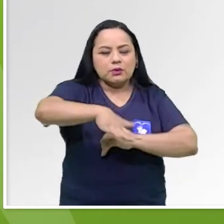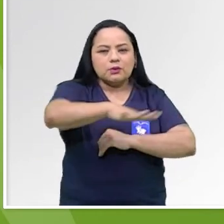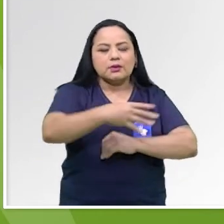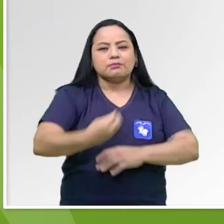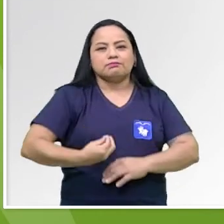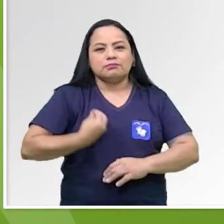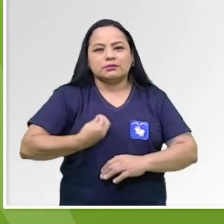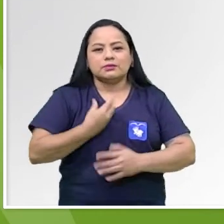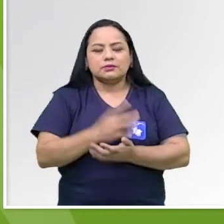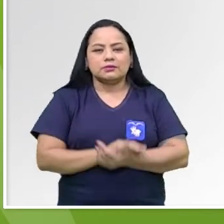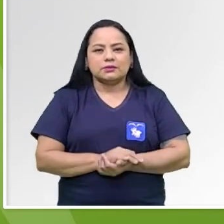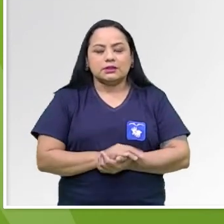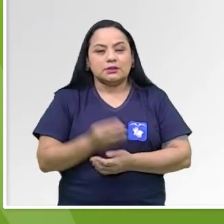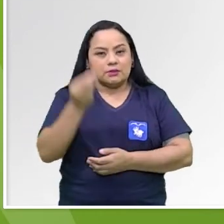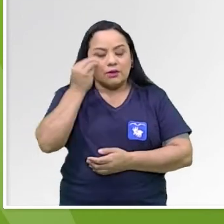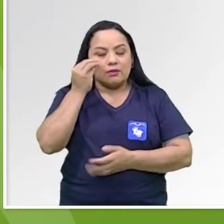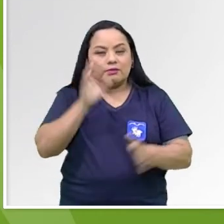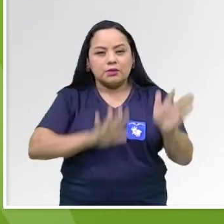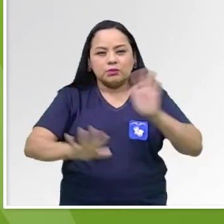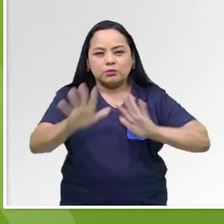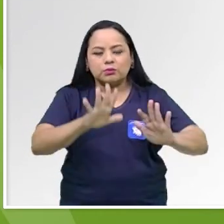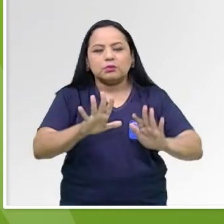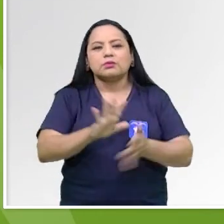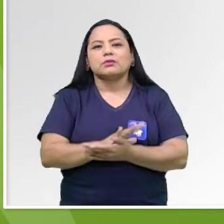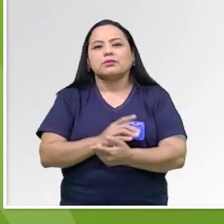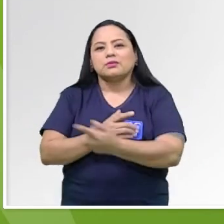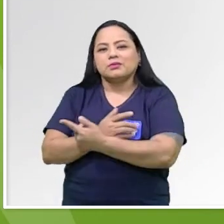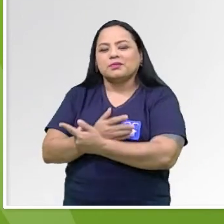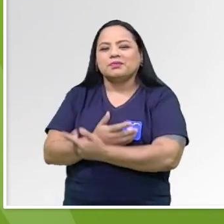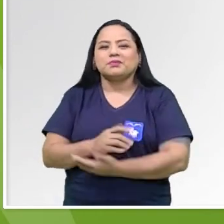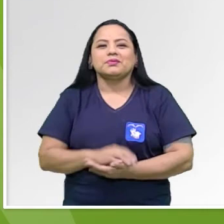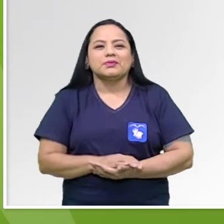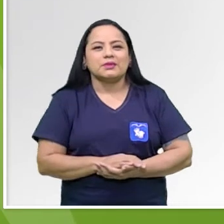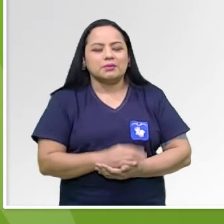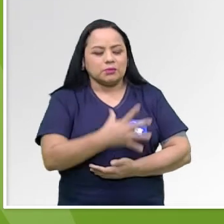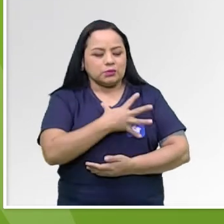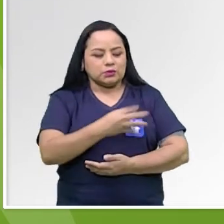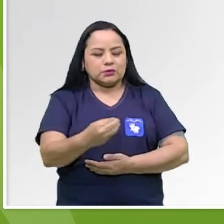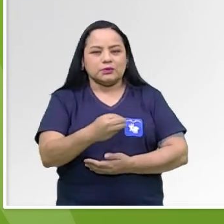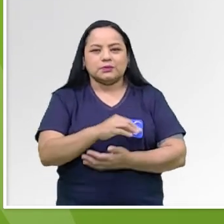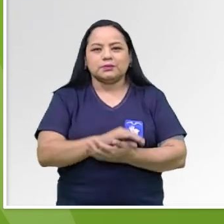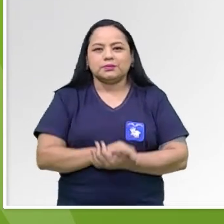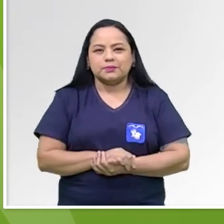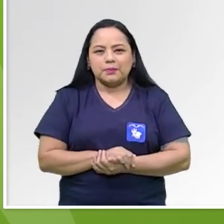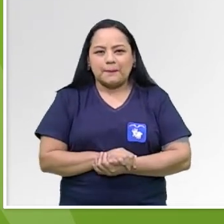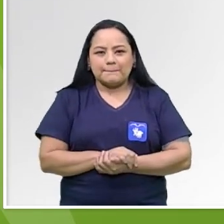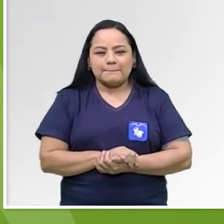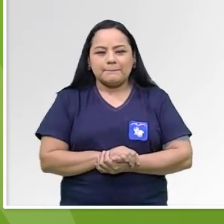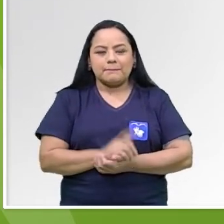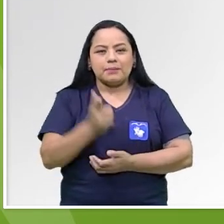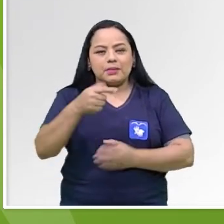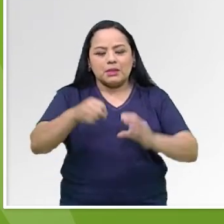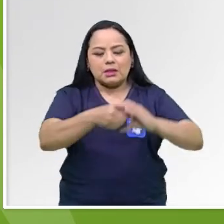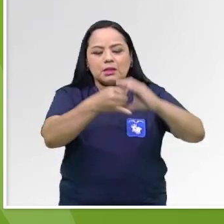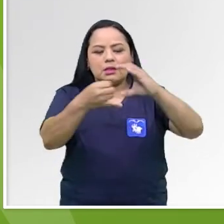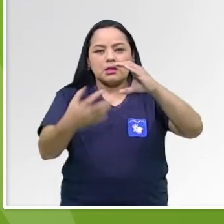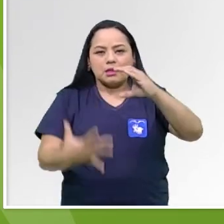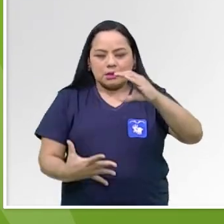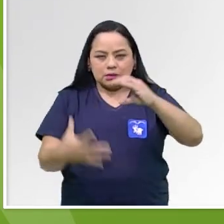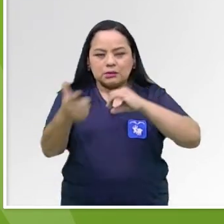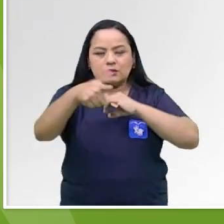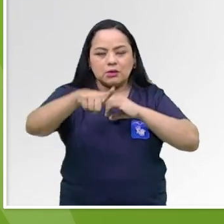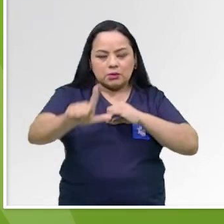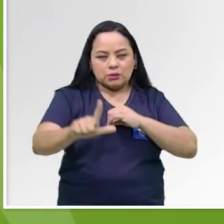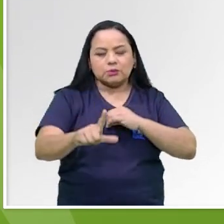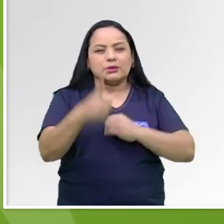vê aí os cuidados dos pais com os seus filhotes. E uma outra característica interessante